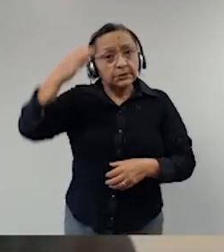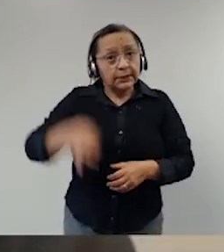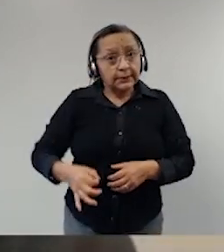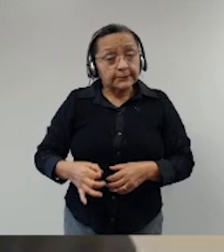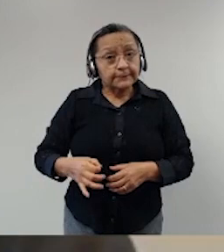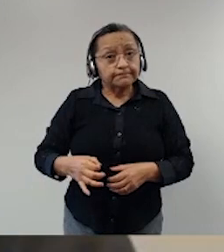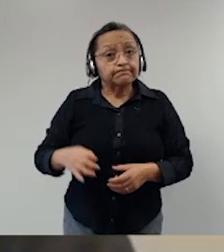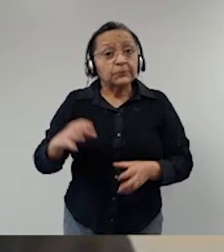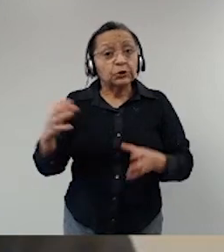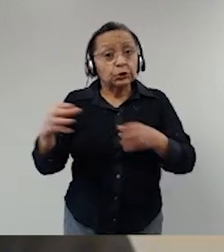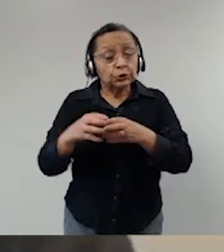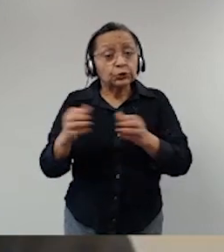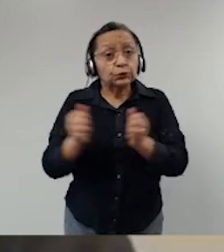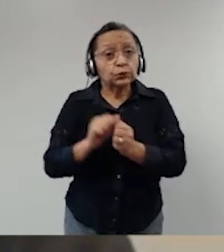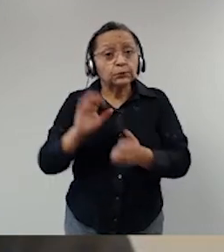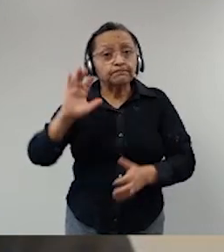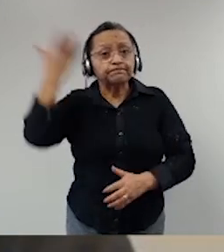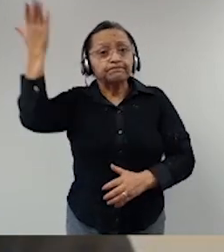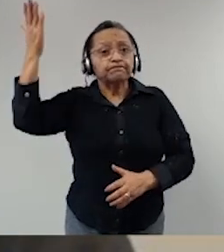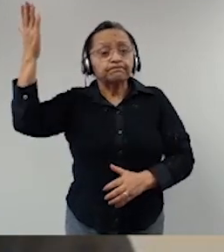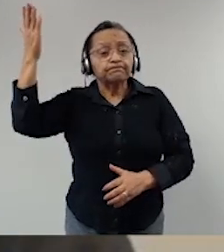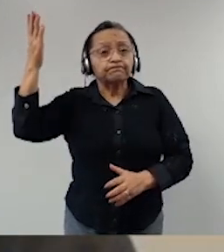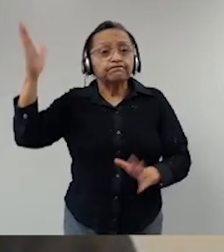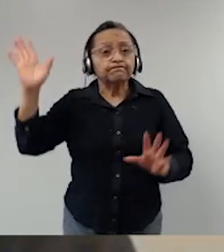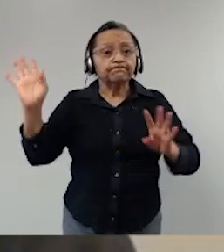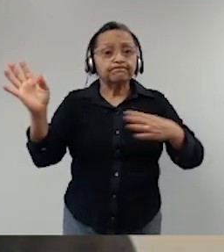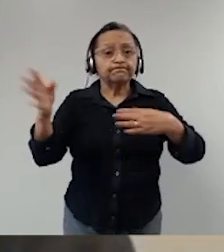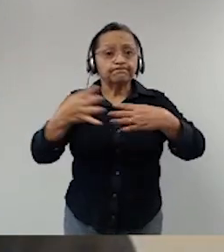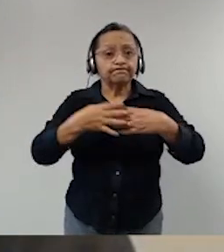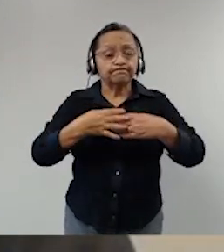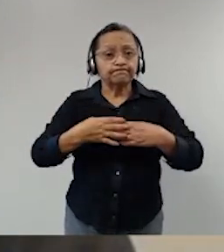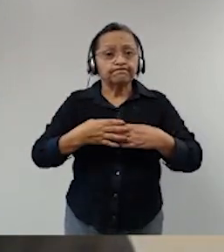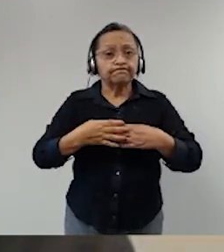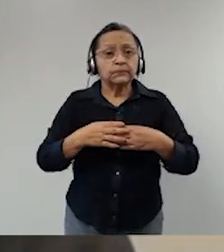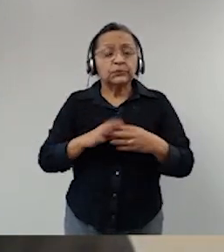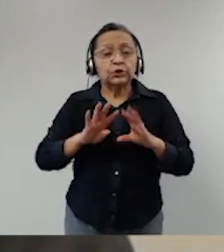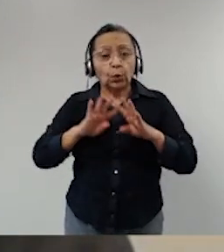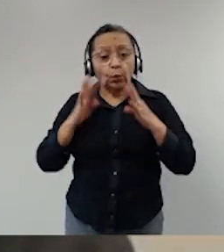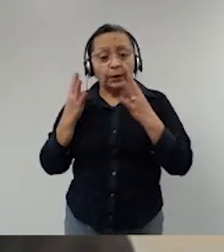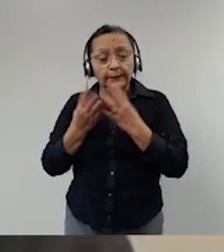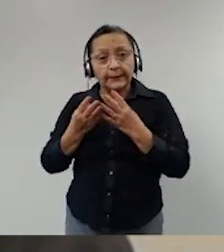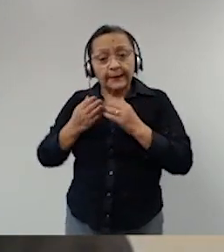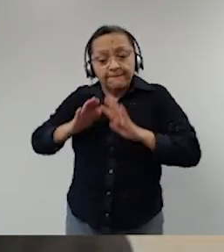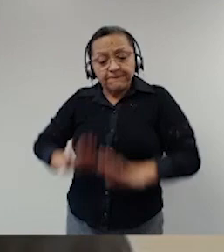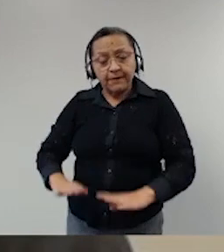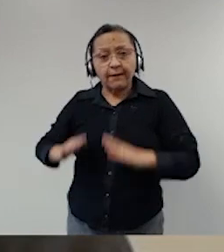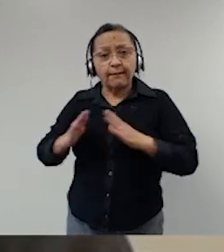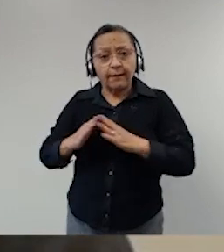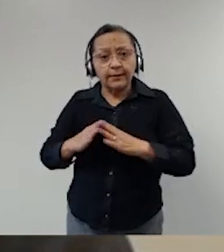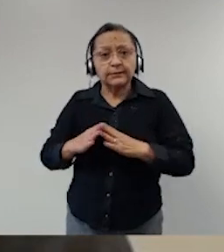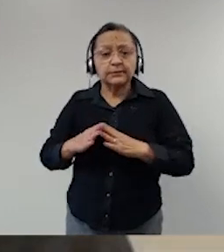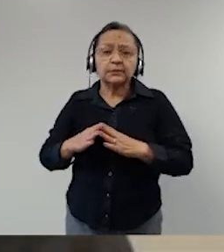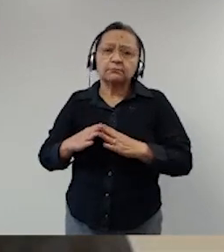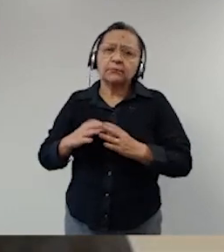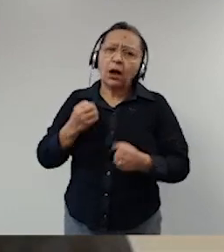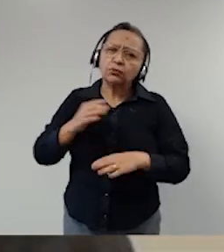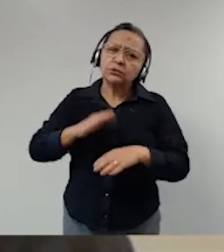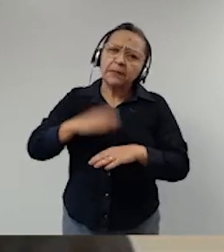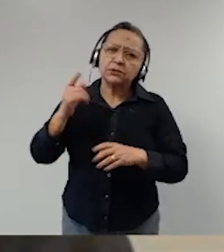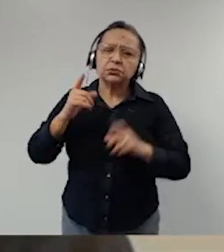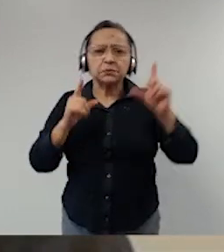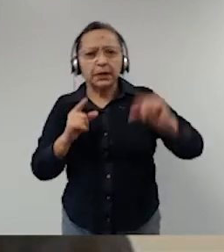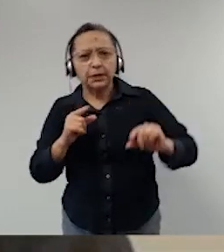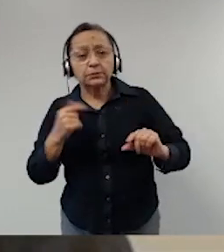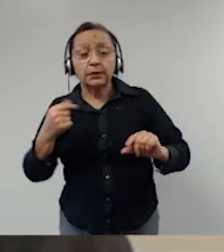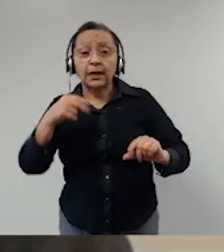tomaram a decisão de confinar os cidadãos, de nos prender em casa, uns mais, outros menos.